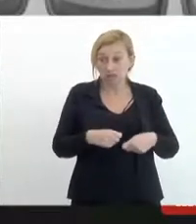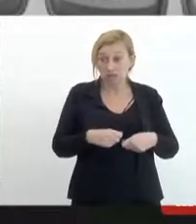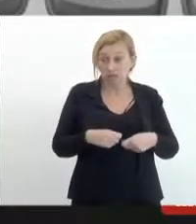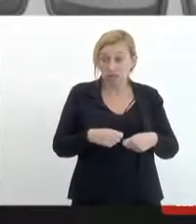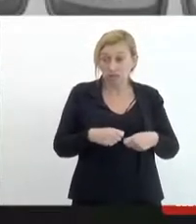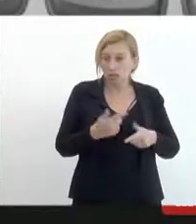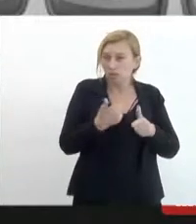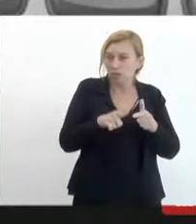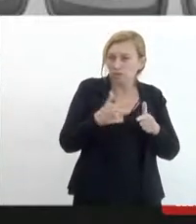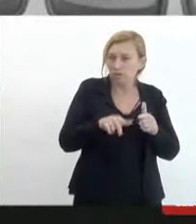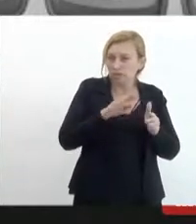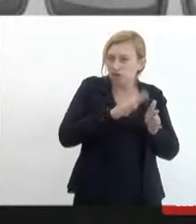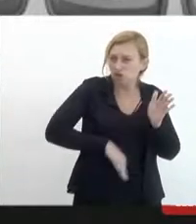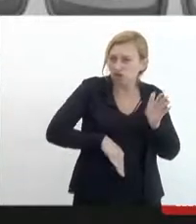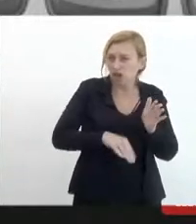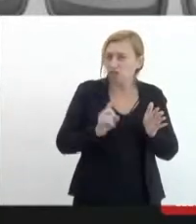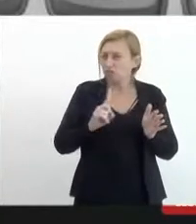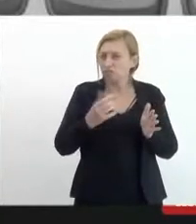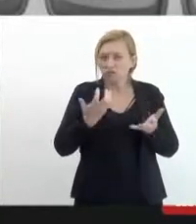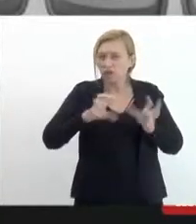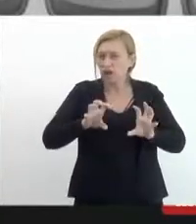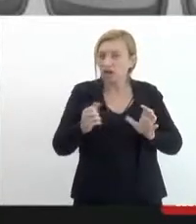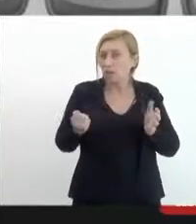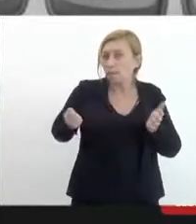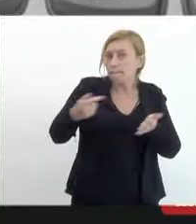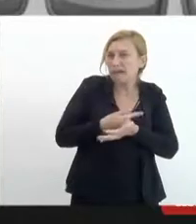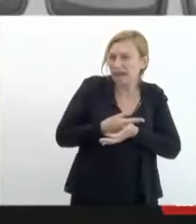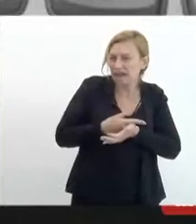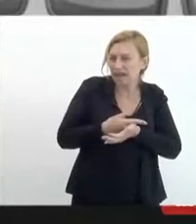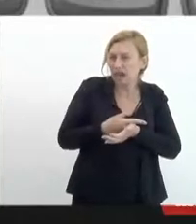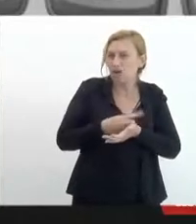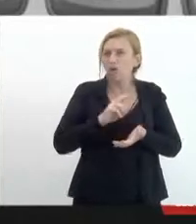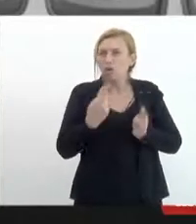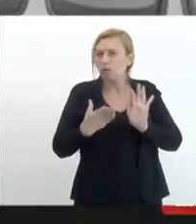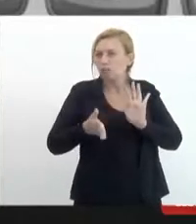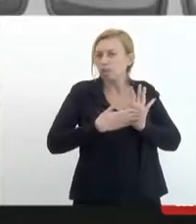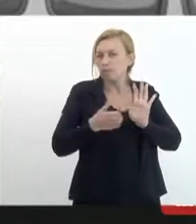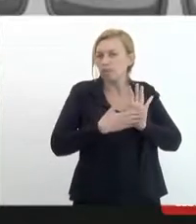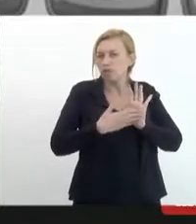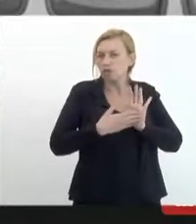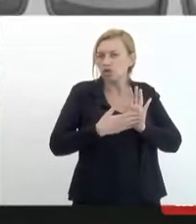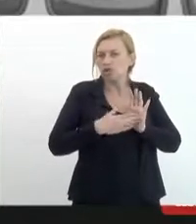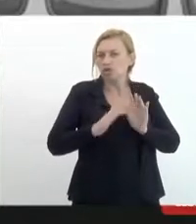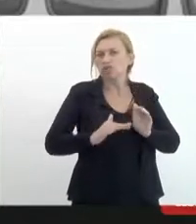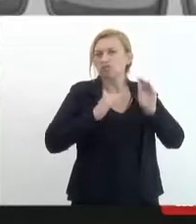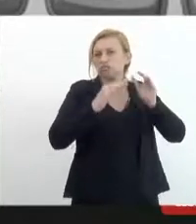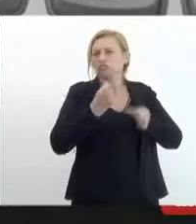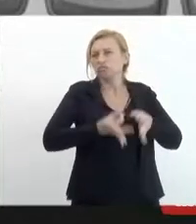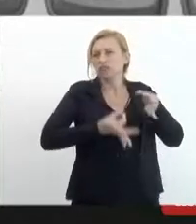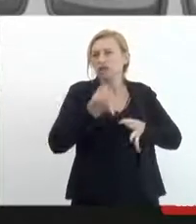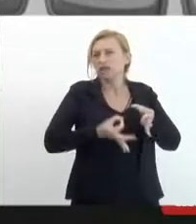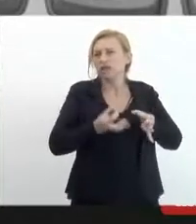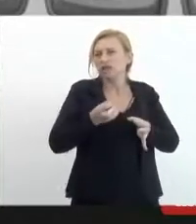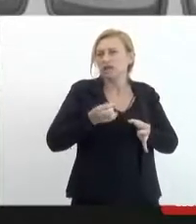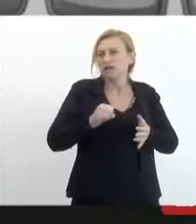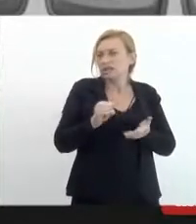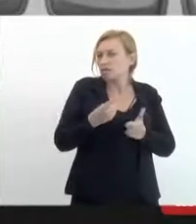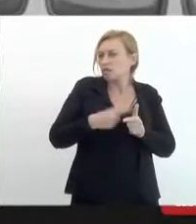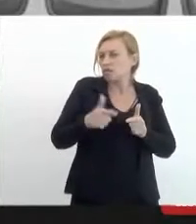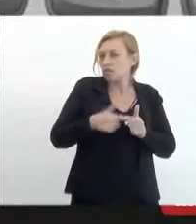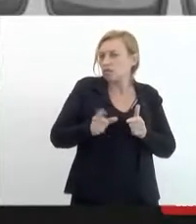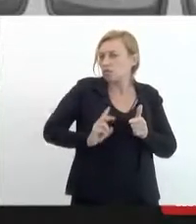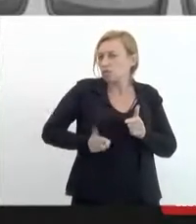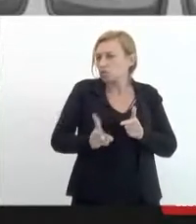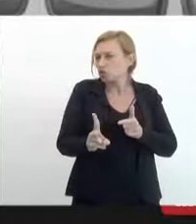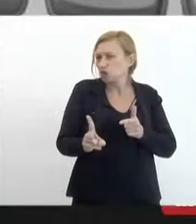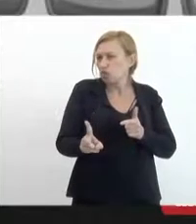raiz. Eu não quero pagar algo ou propor alguma coisa à autoridade competente cuja causa raiz se perpetue e